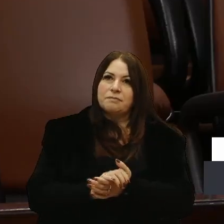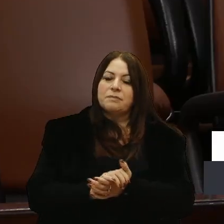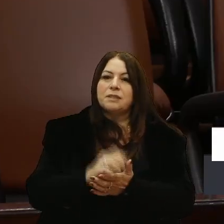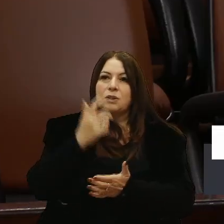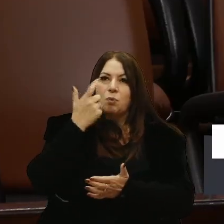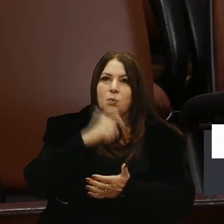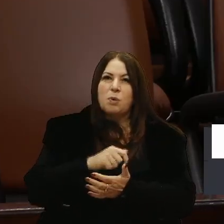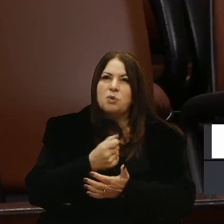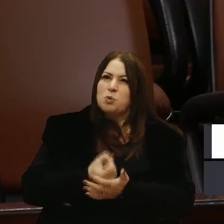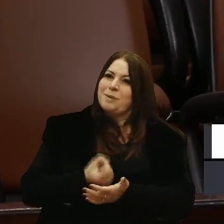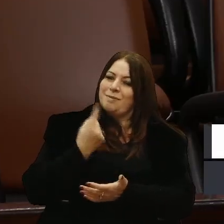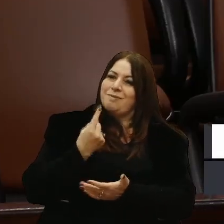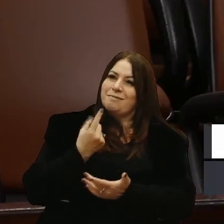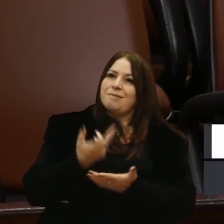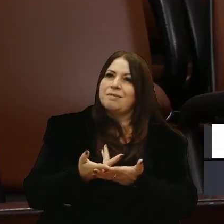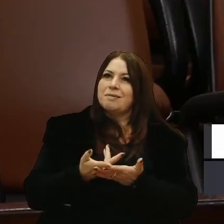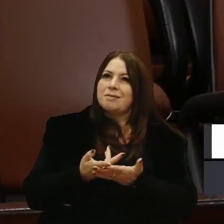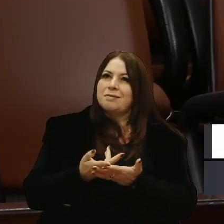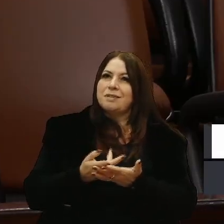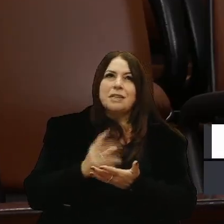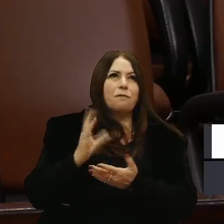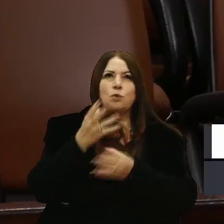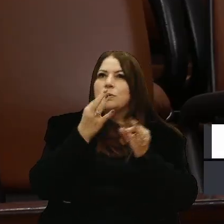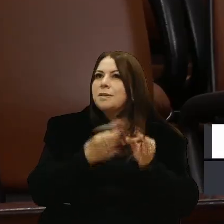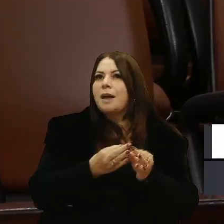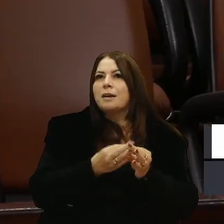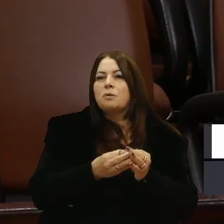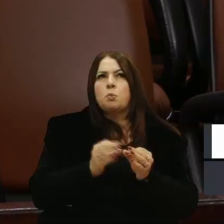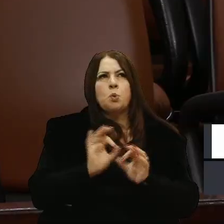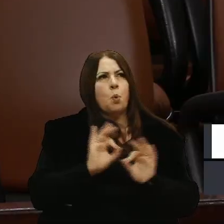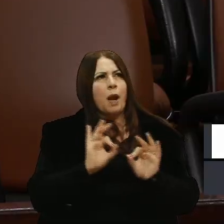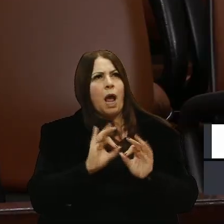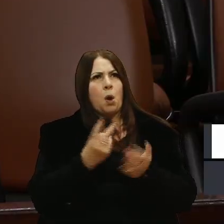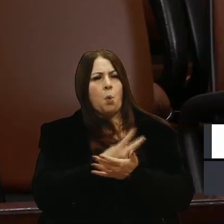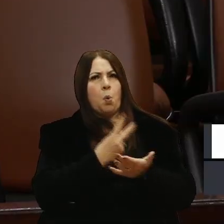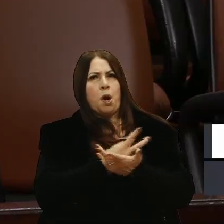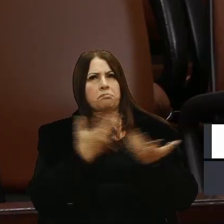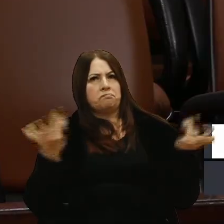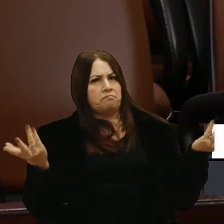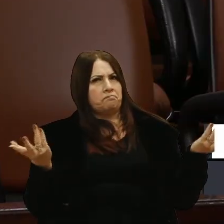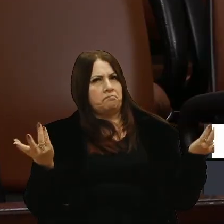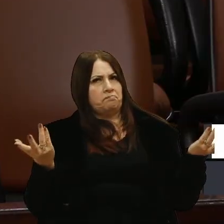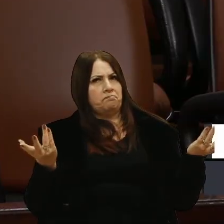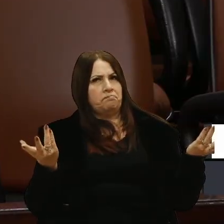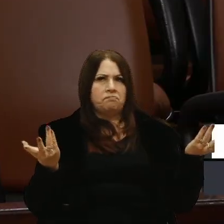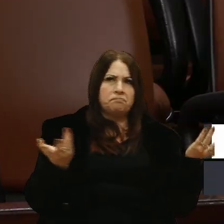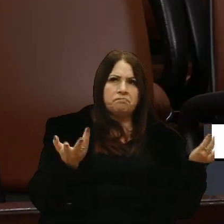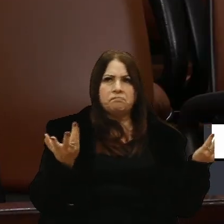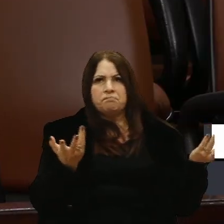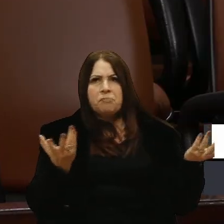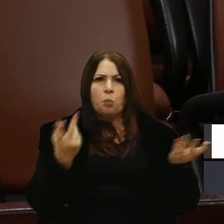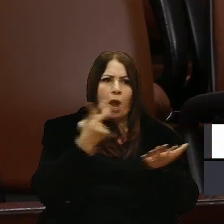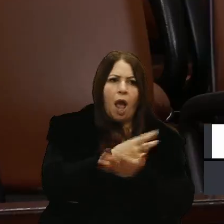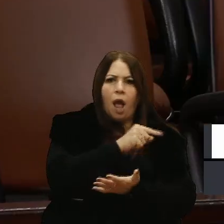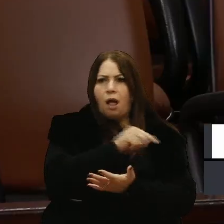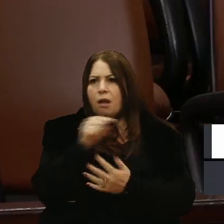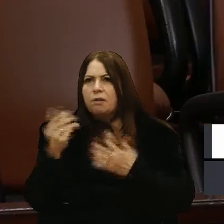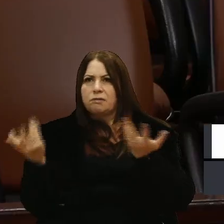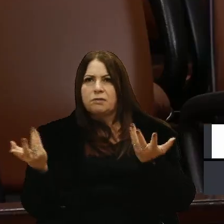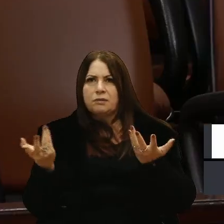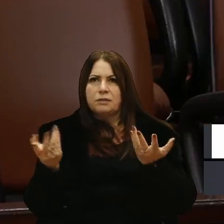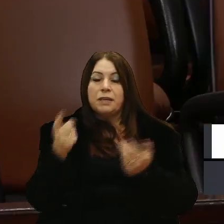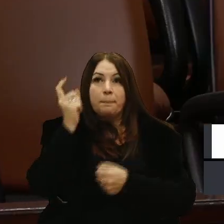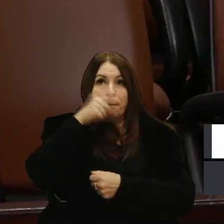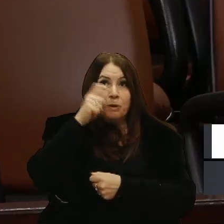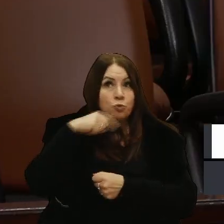acho estranho que estava tudo certo e do nada está tudo errado, né? Mas escuta, então, o que tem de errado? E mentiram